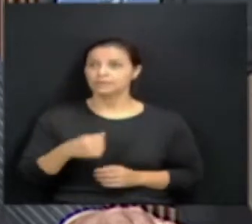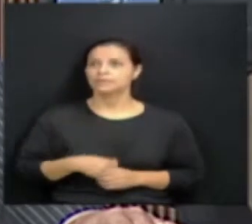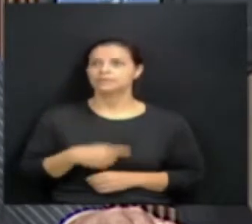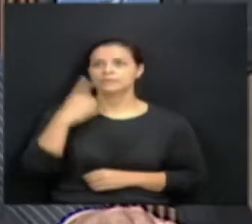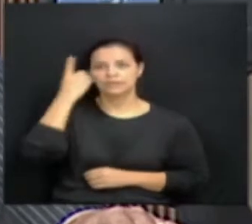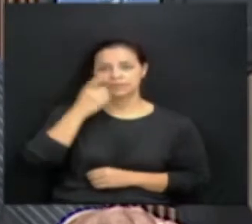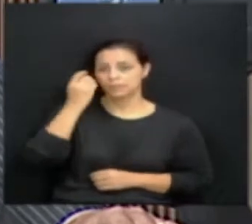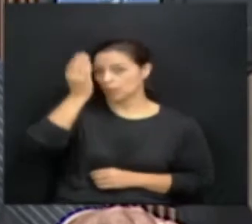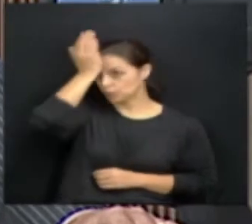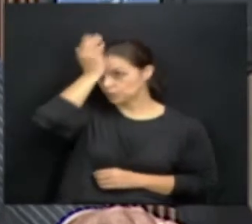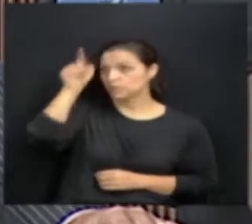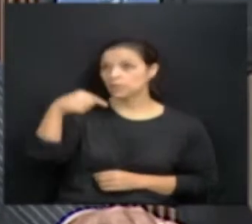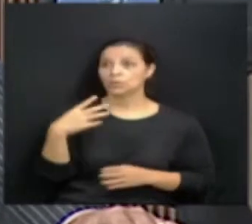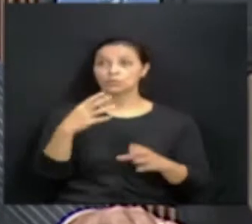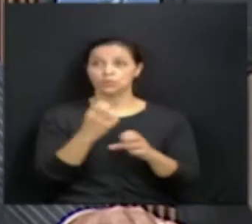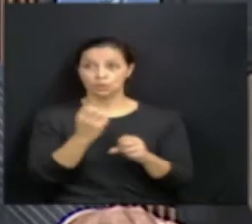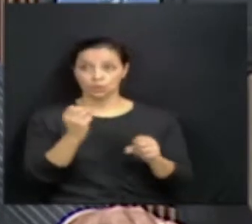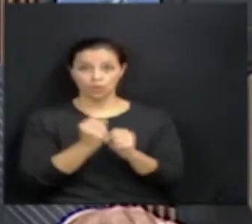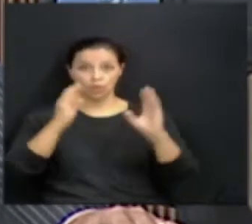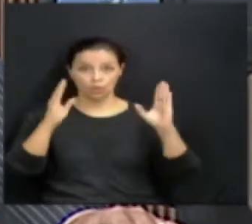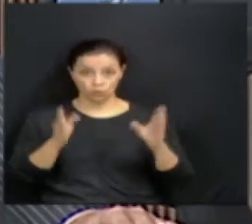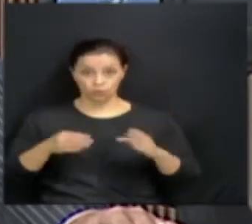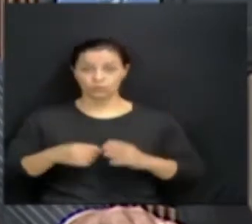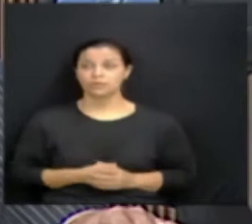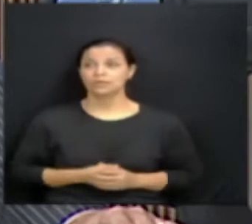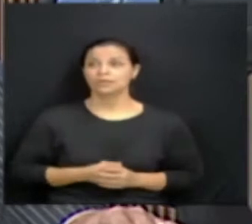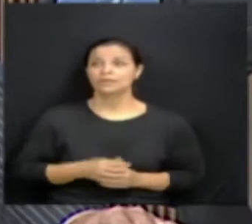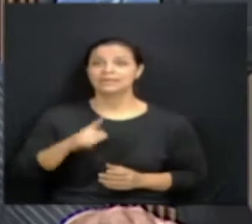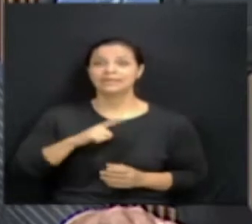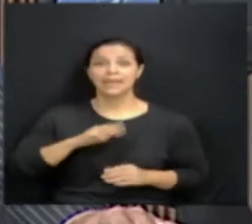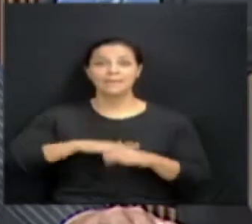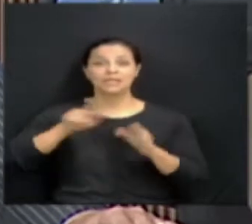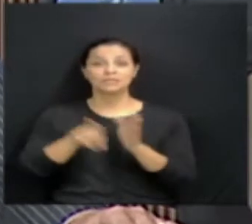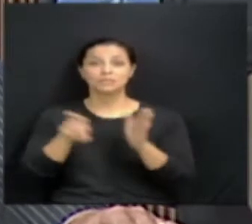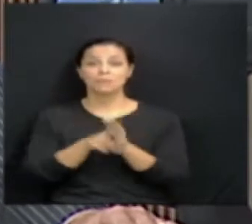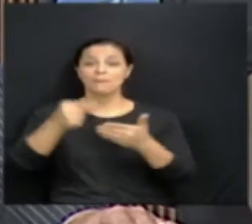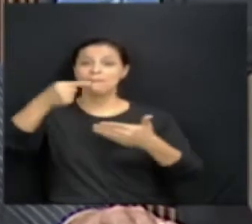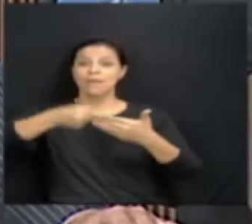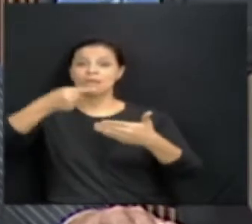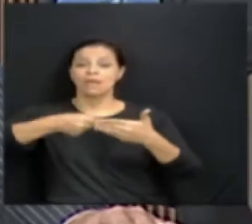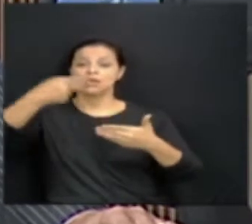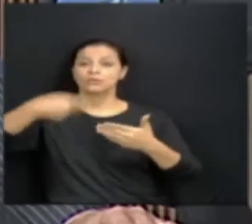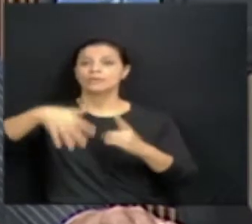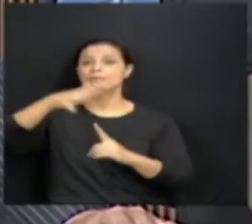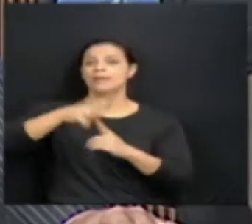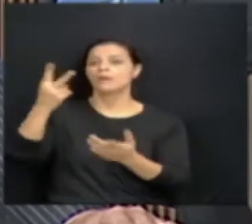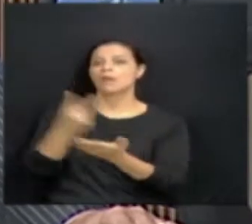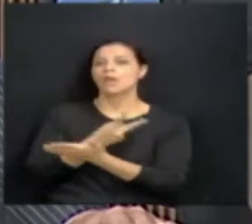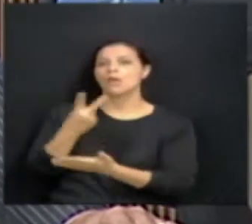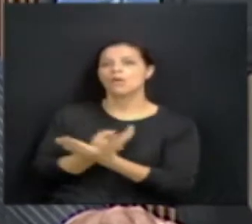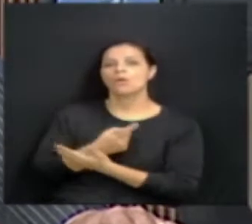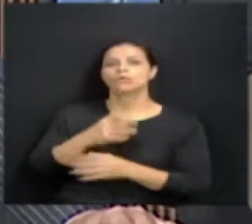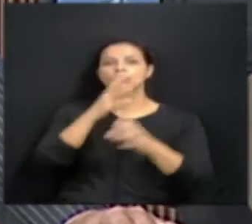deputado Hussein, é o valor recebido a mais pelas pedageiras no Paraná por um erro de cálculo no